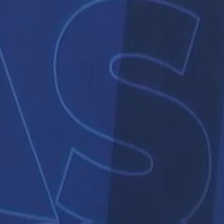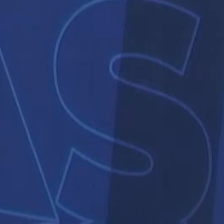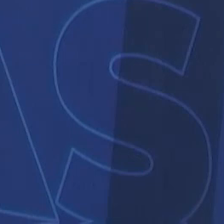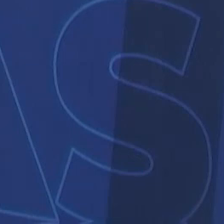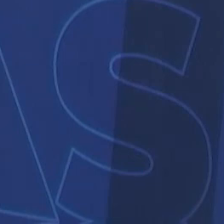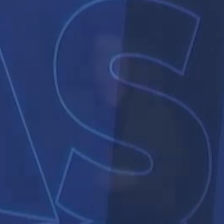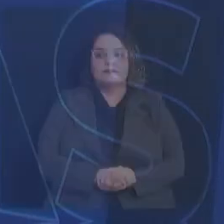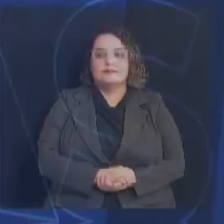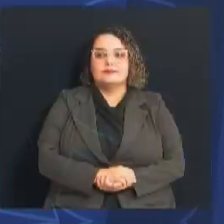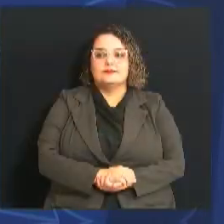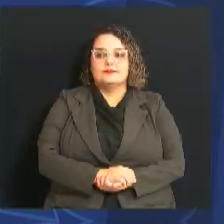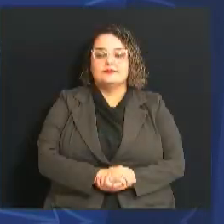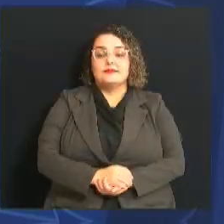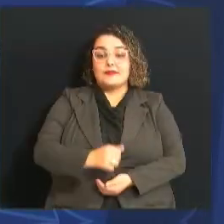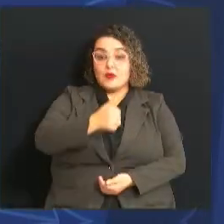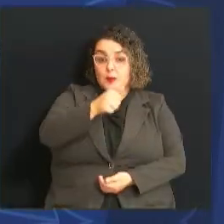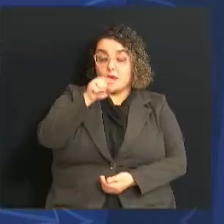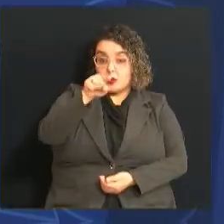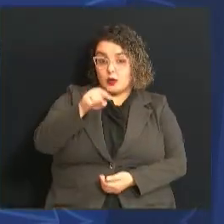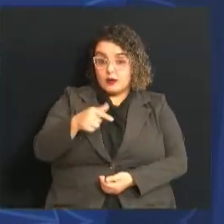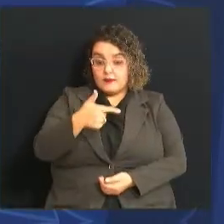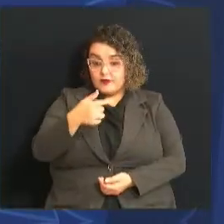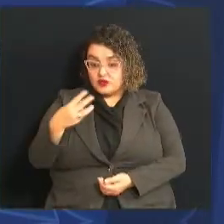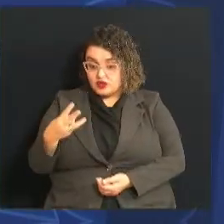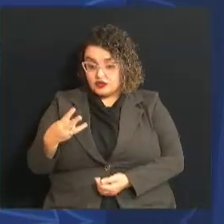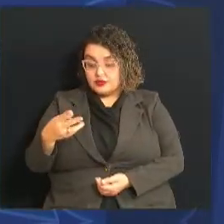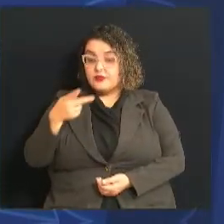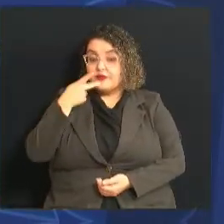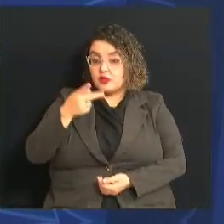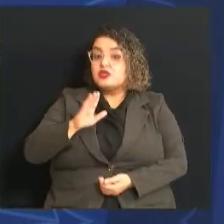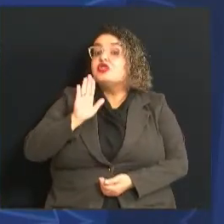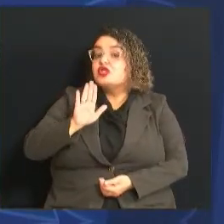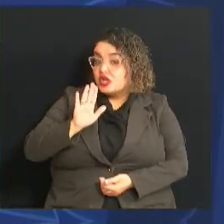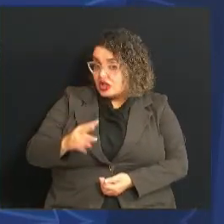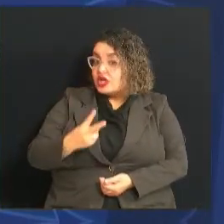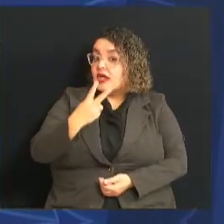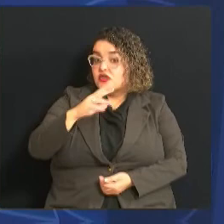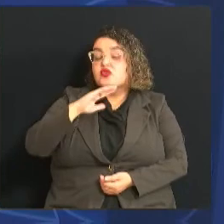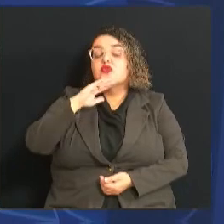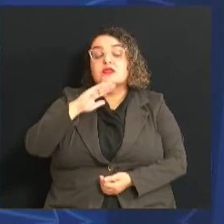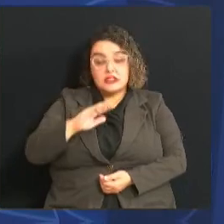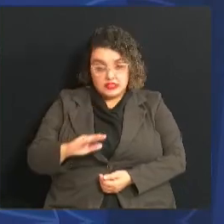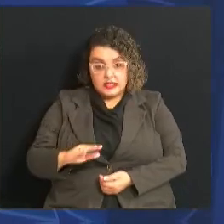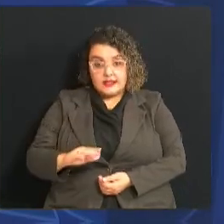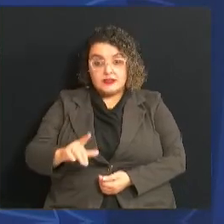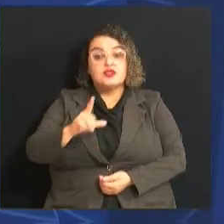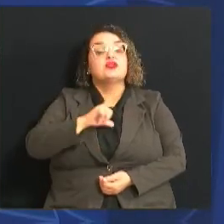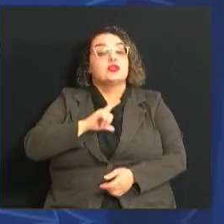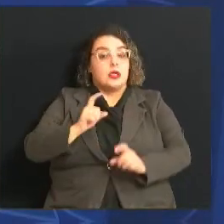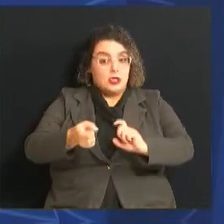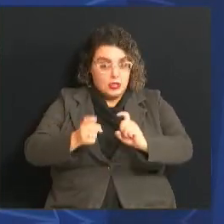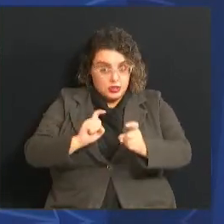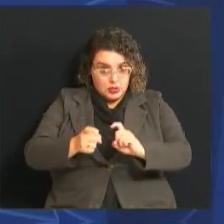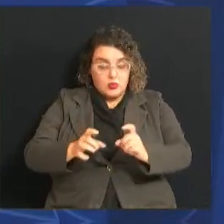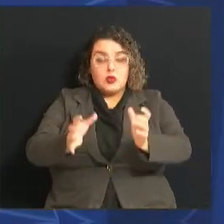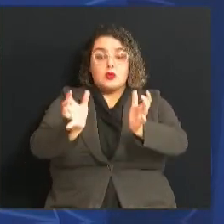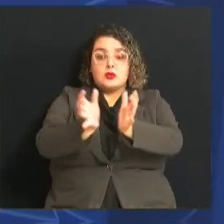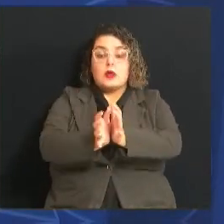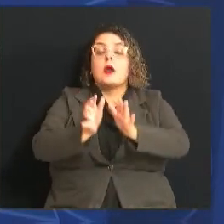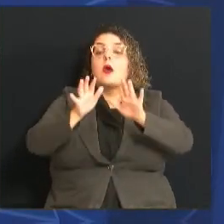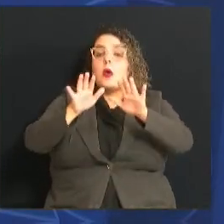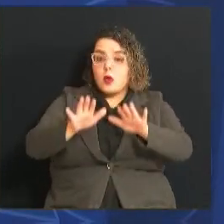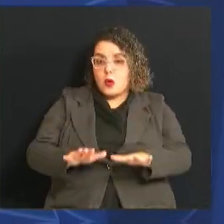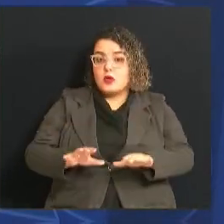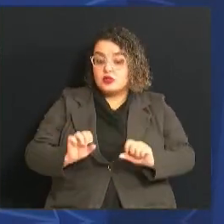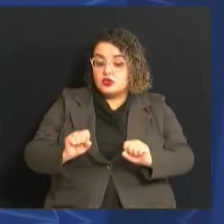Uma hora e 23 minutos, reforçando, daqui a pouco, às 14h, tem reunião da Comissão Permanente de